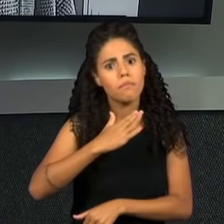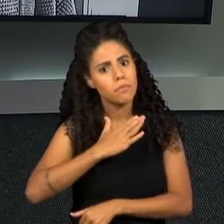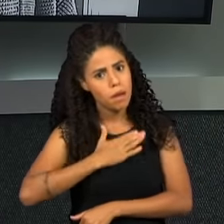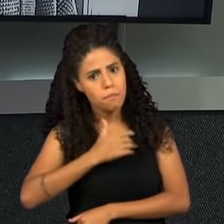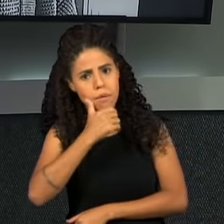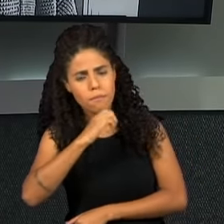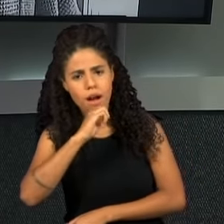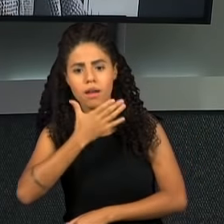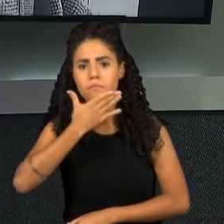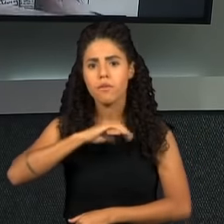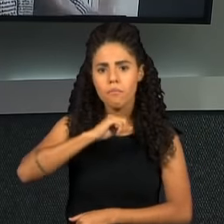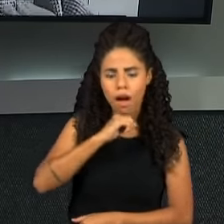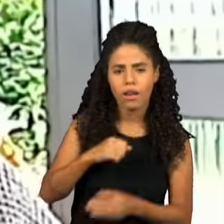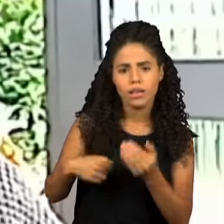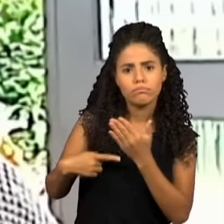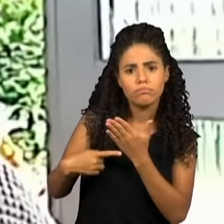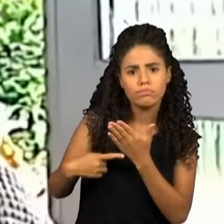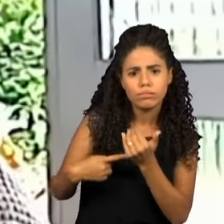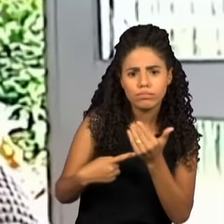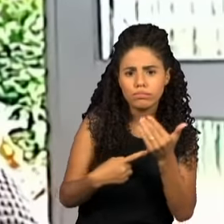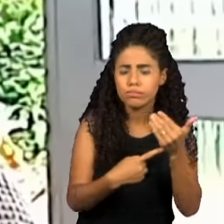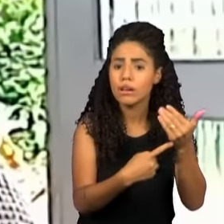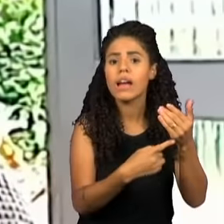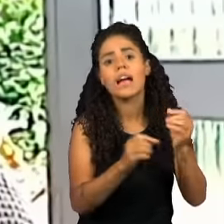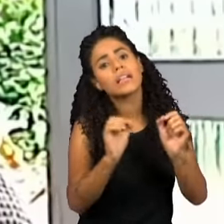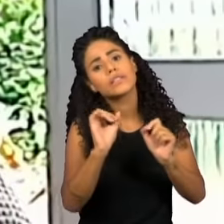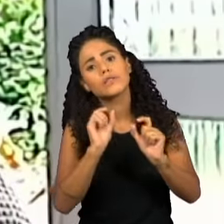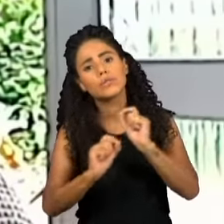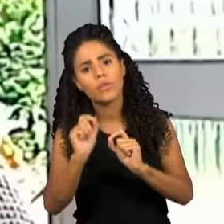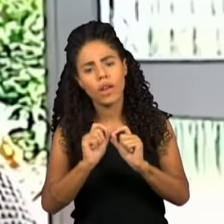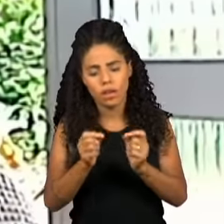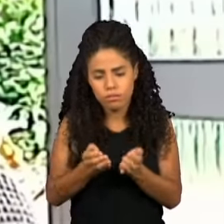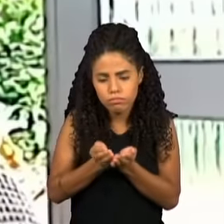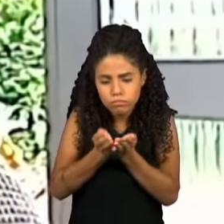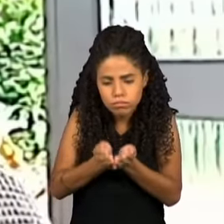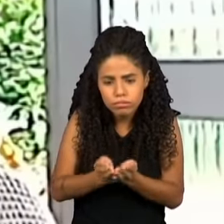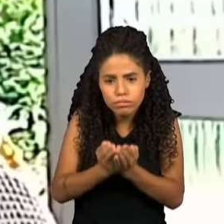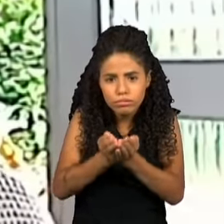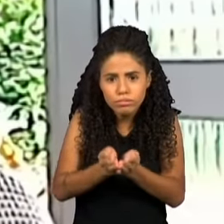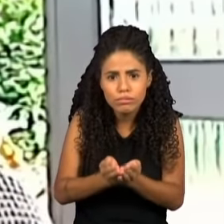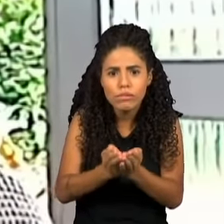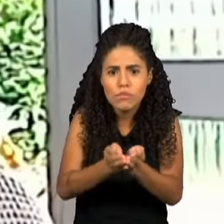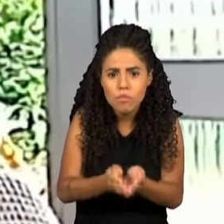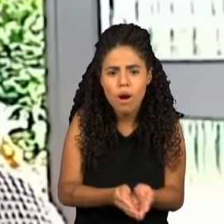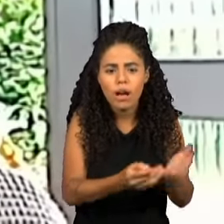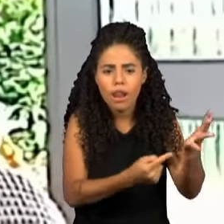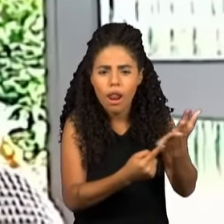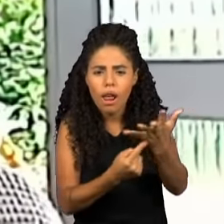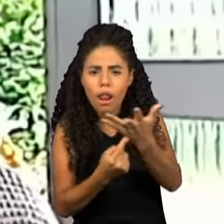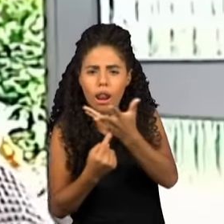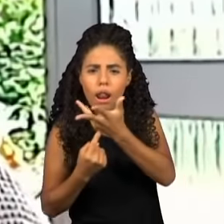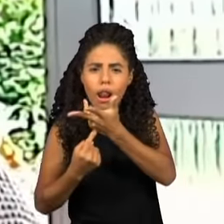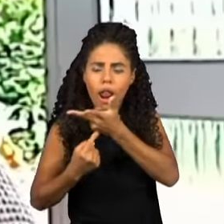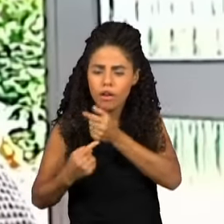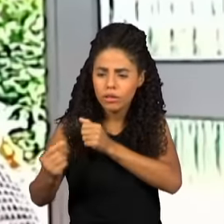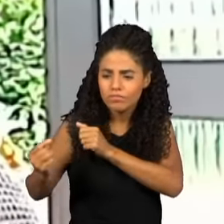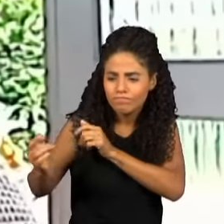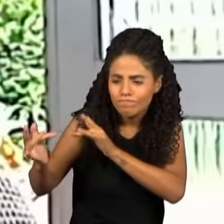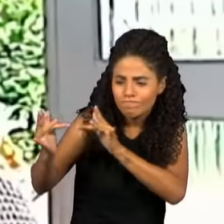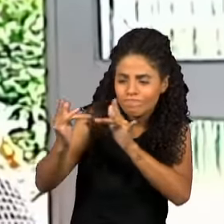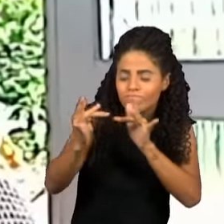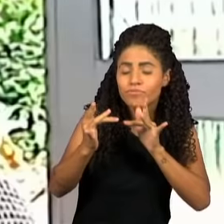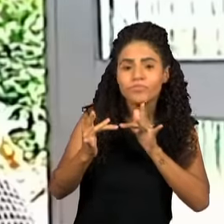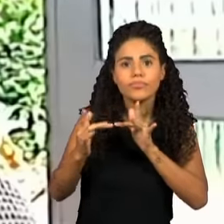pescador e sempre tinha uma relação muito forte, né? Sempre estive muito em contato. E minha mãe, ela trabalhava